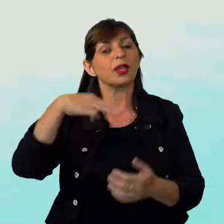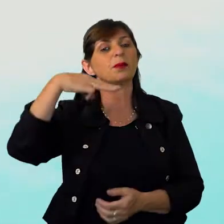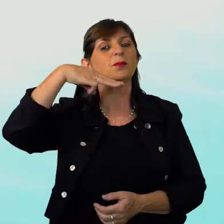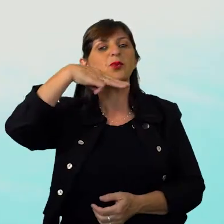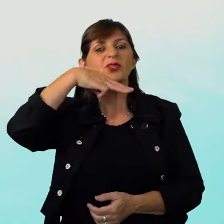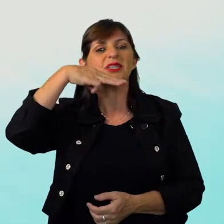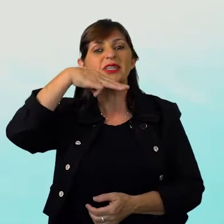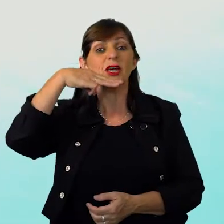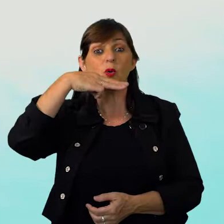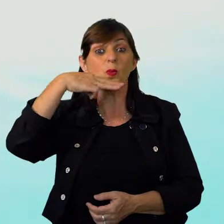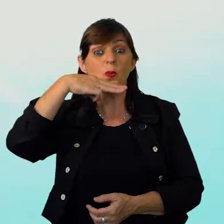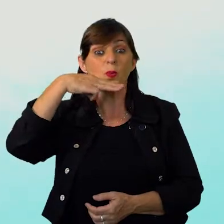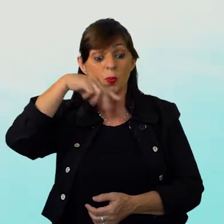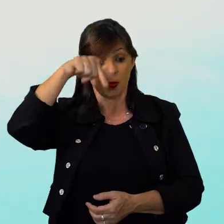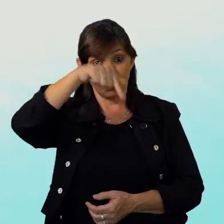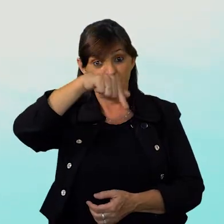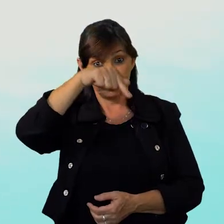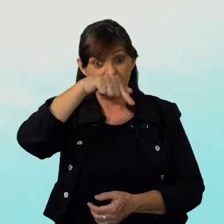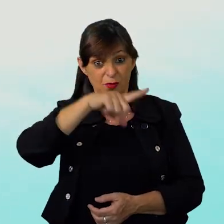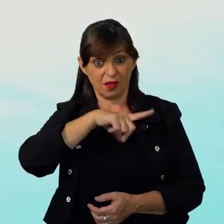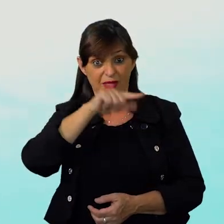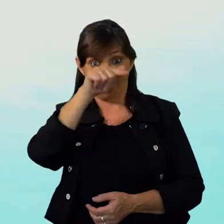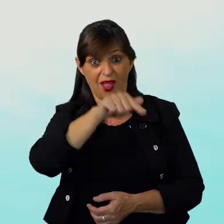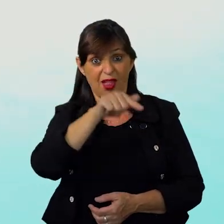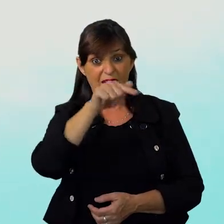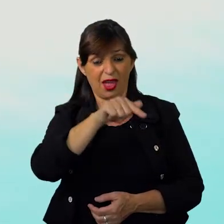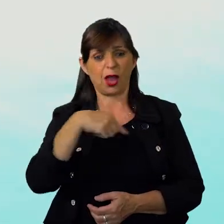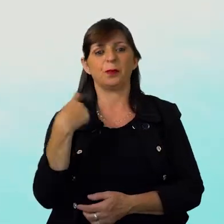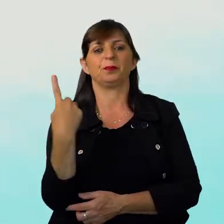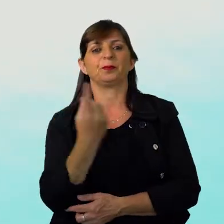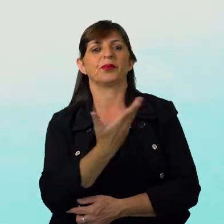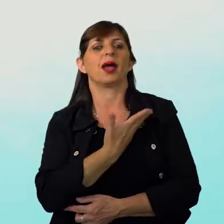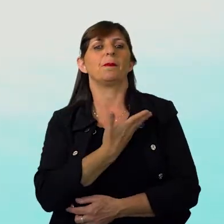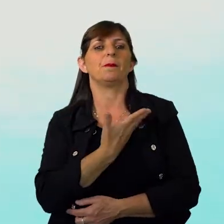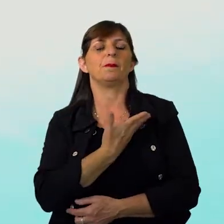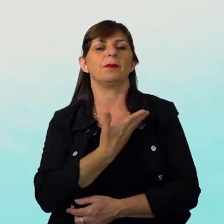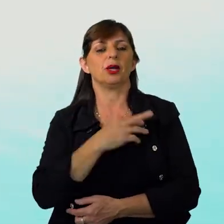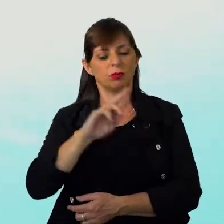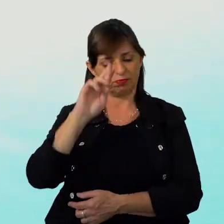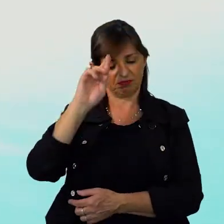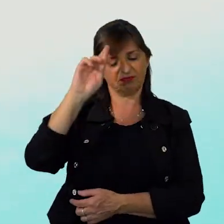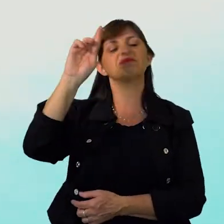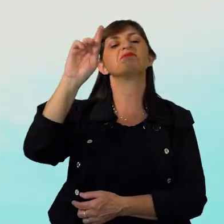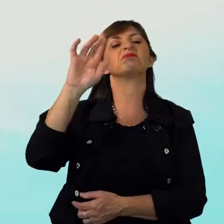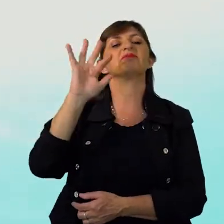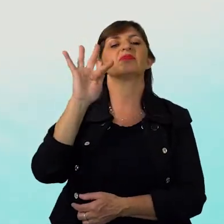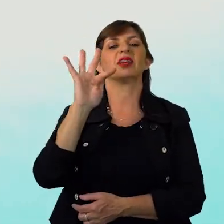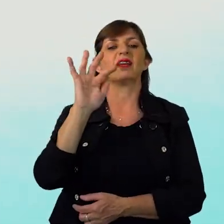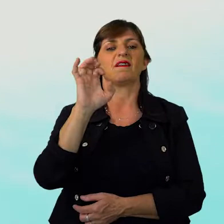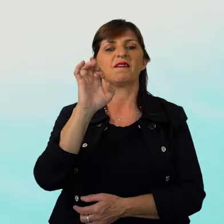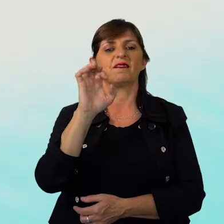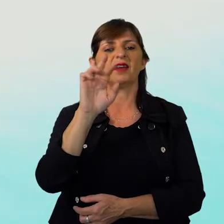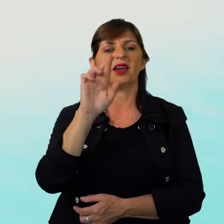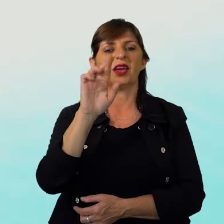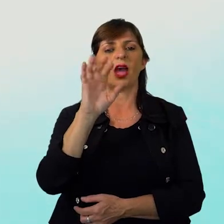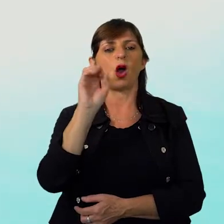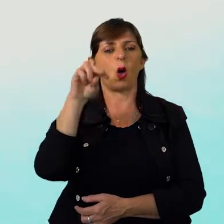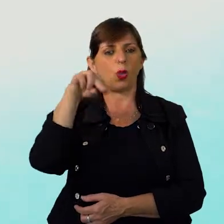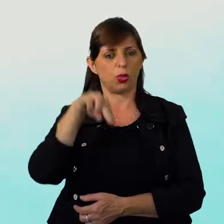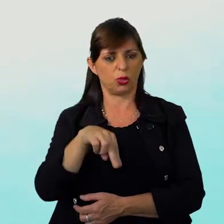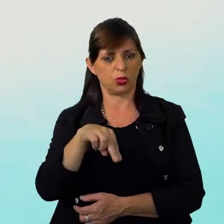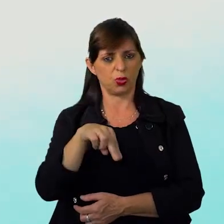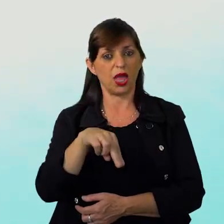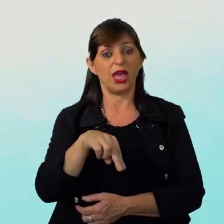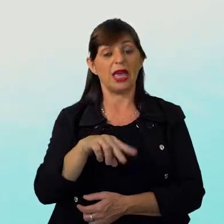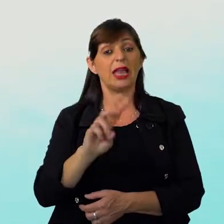o o nosso querido amigo Dr Ferron era do departamento floresta do Estado do Rio Grande do Sul